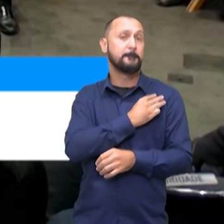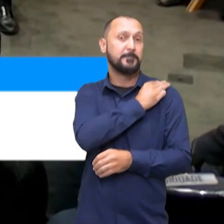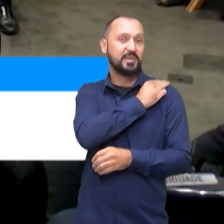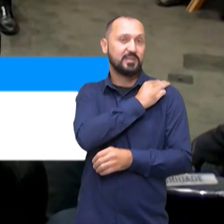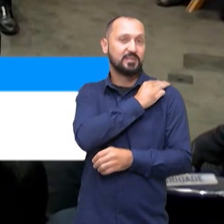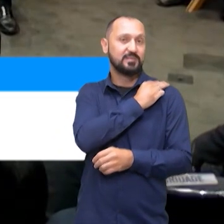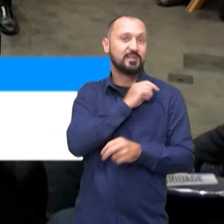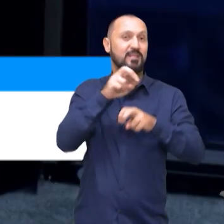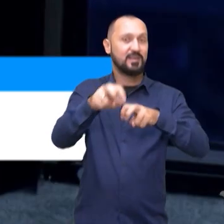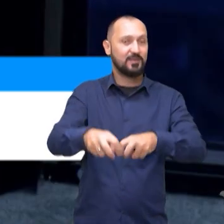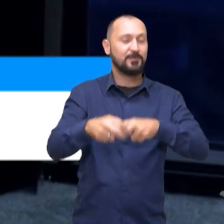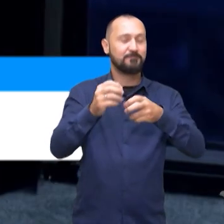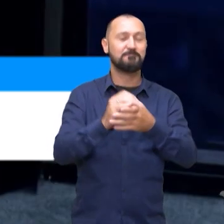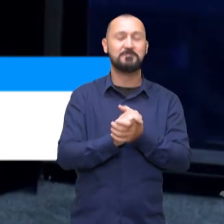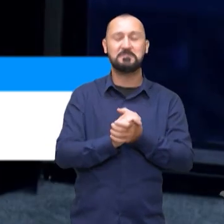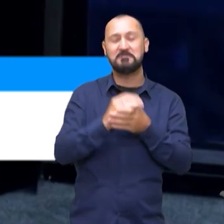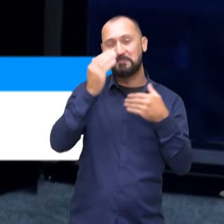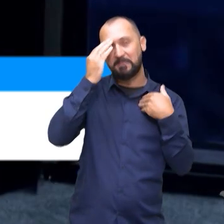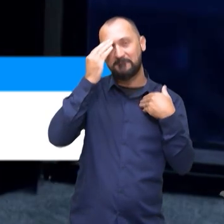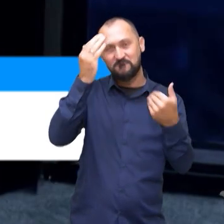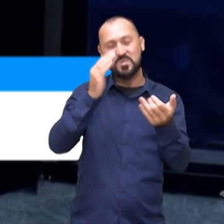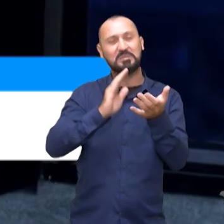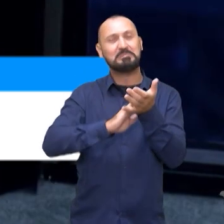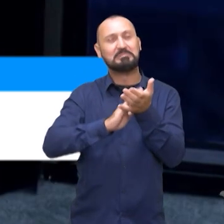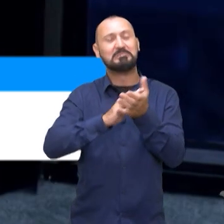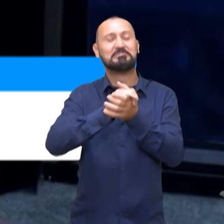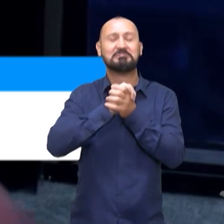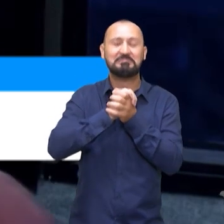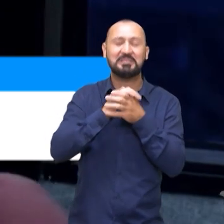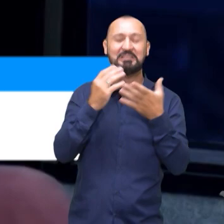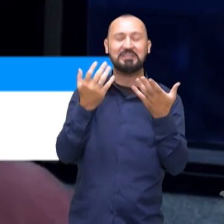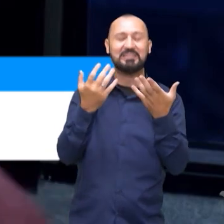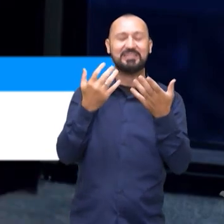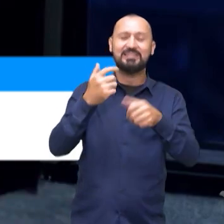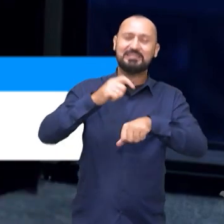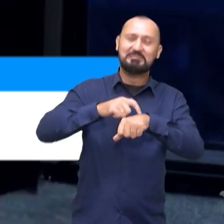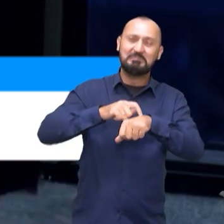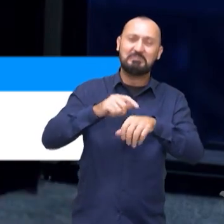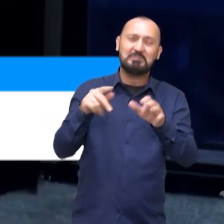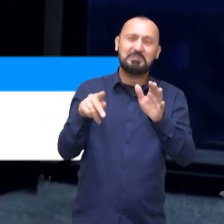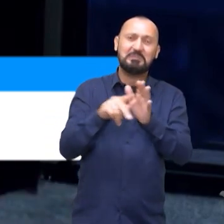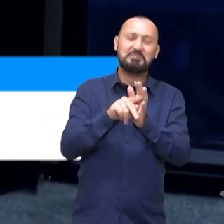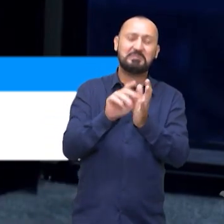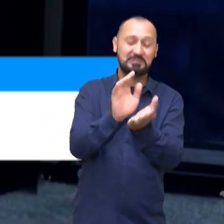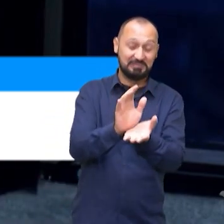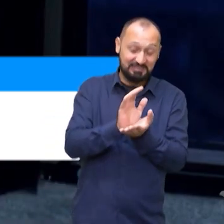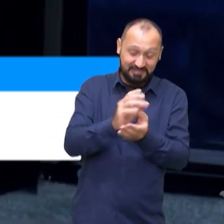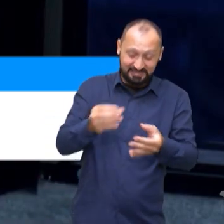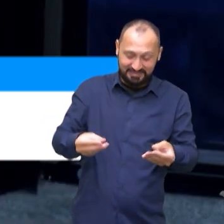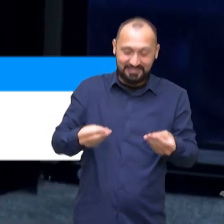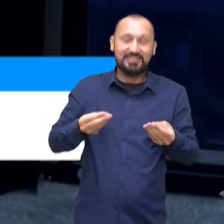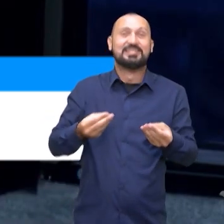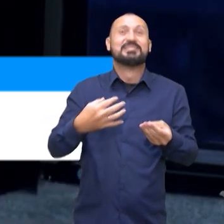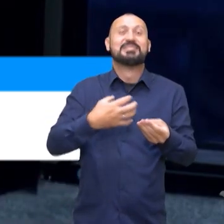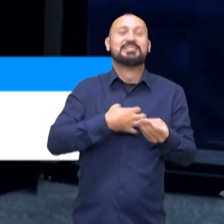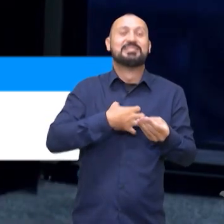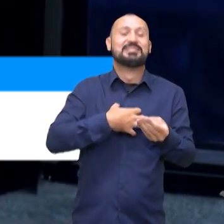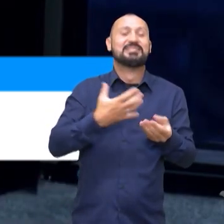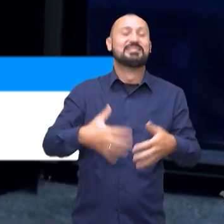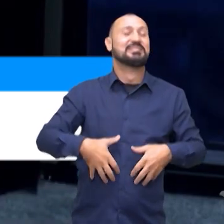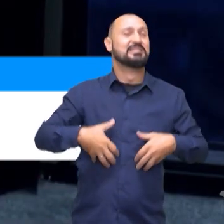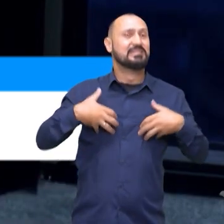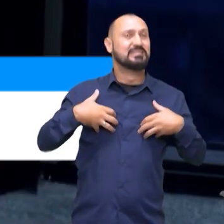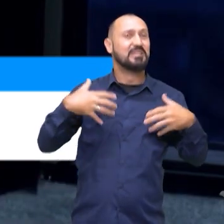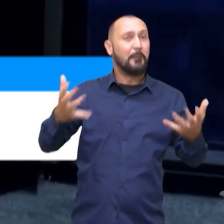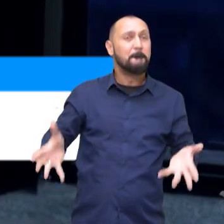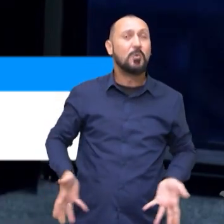da Agricultura. Agradeço muito a homenagem, dizer para vocês que são essas coisas que motivam a gente a